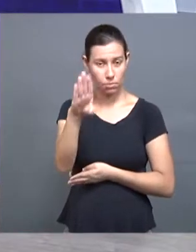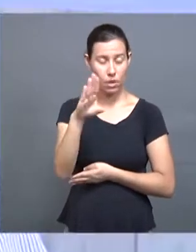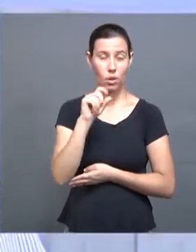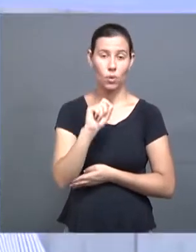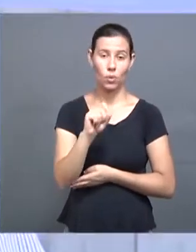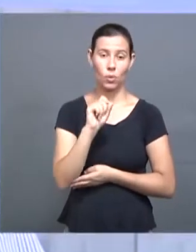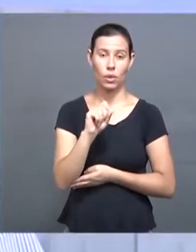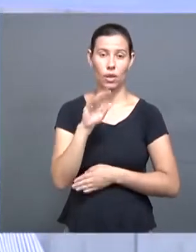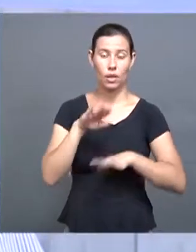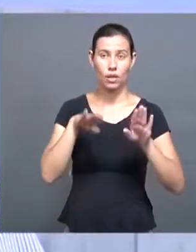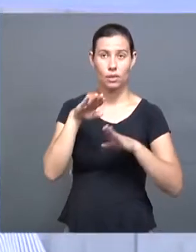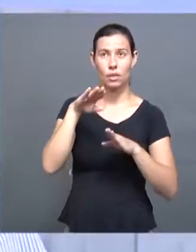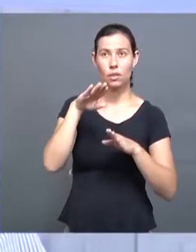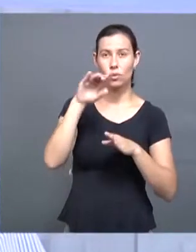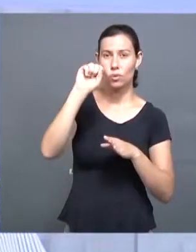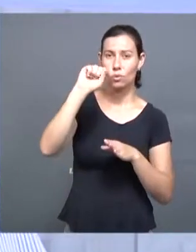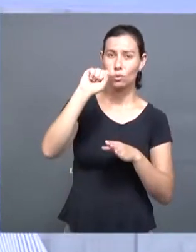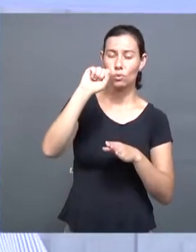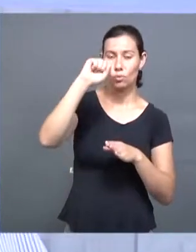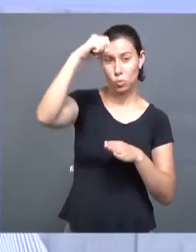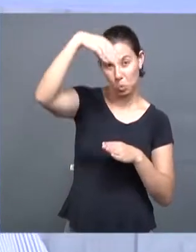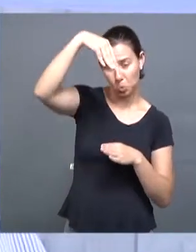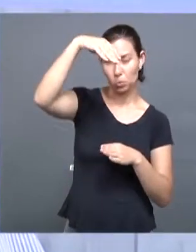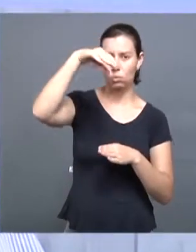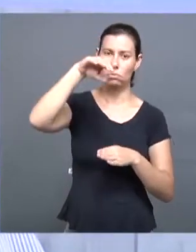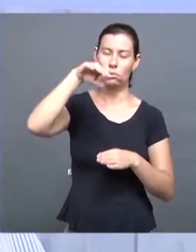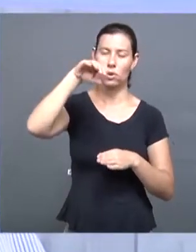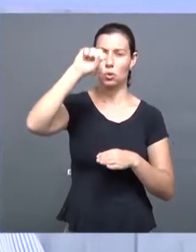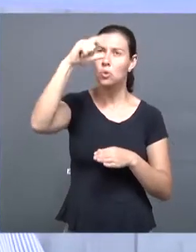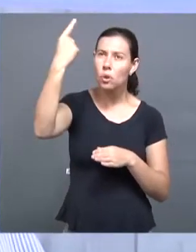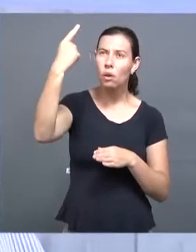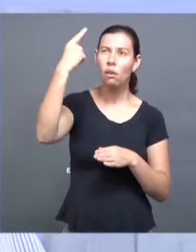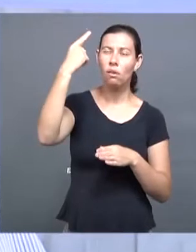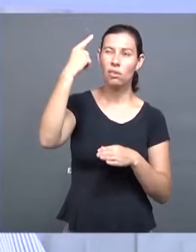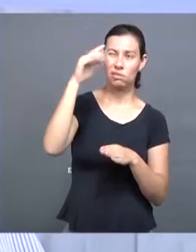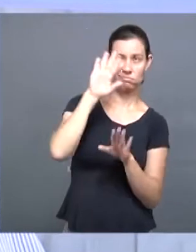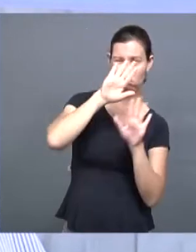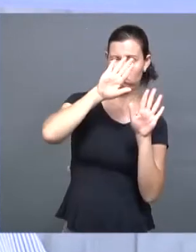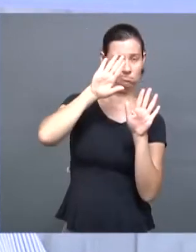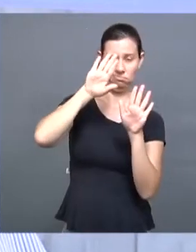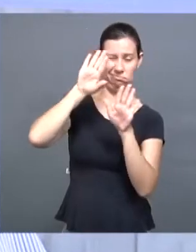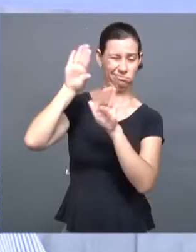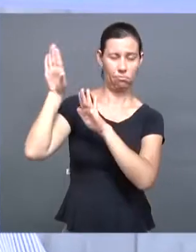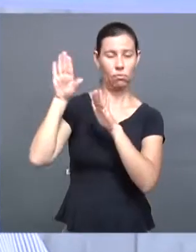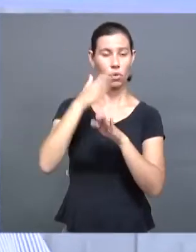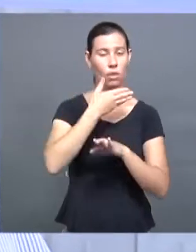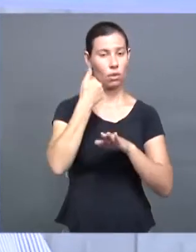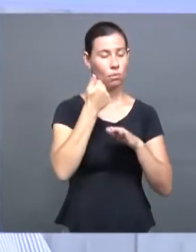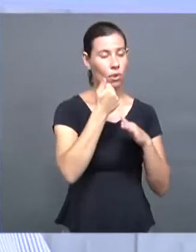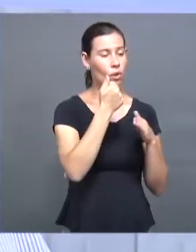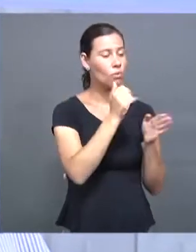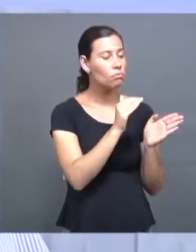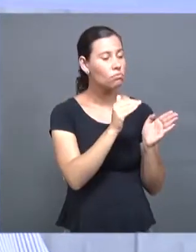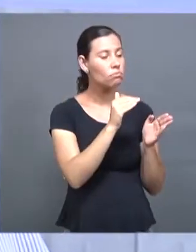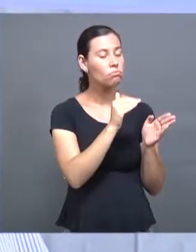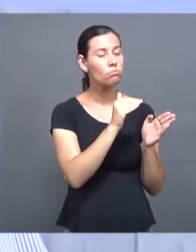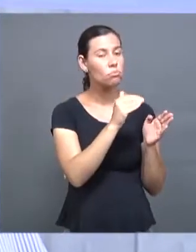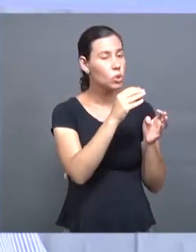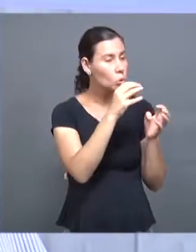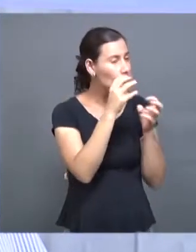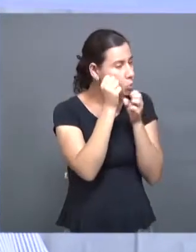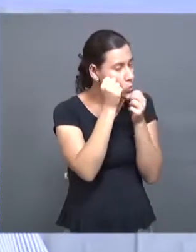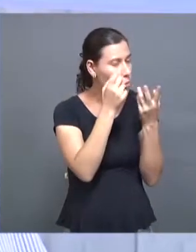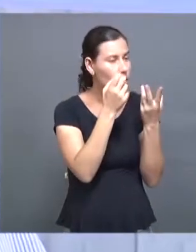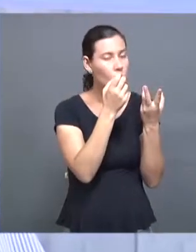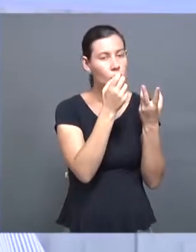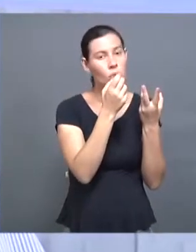é a aversão à luz durante a crise de dor. E é comum também a pessoa referir que quando tem a dor de cabeça, tem náusea, vômito, e